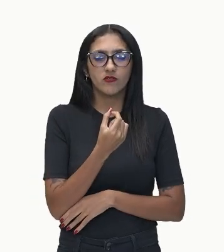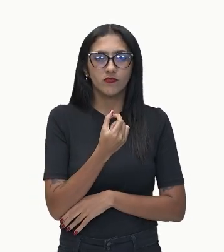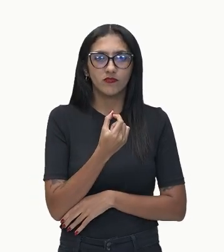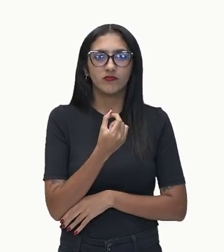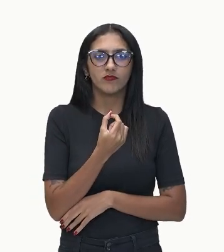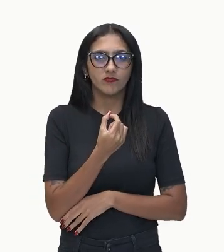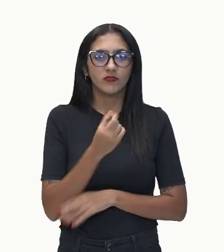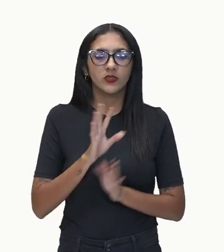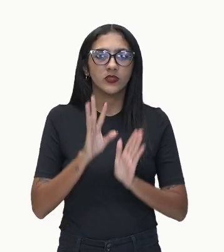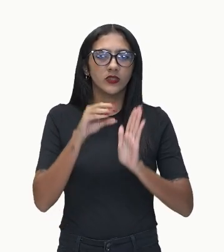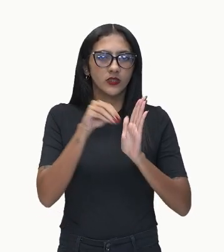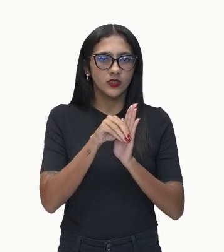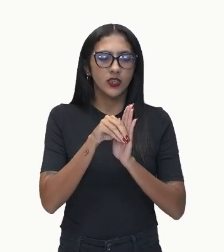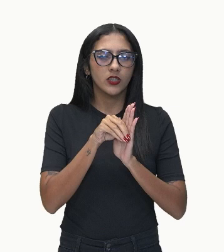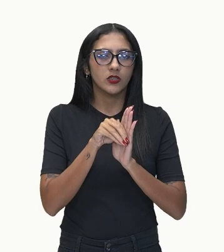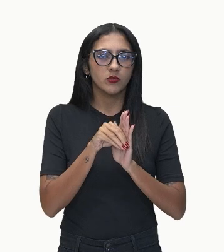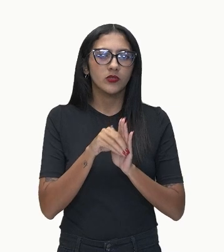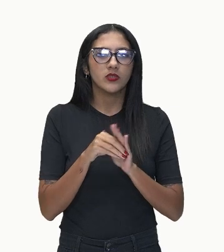não,